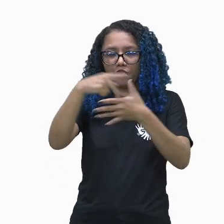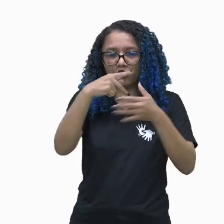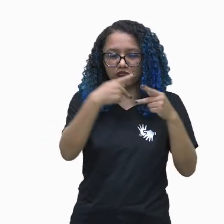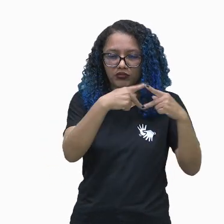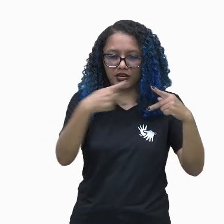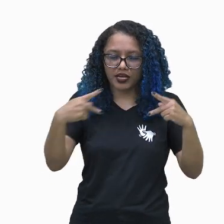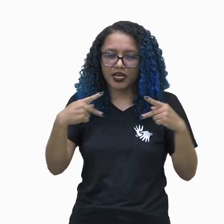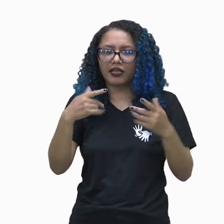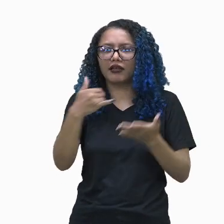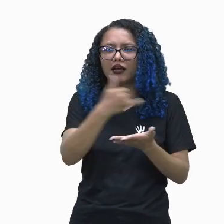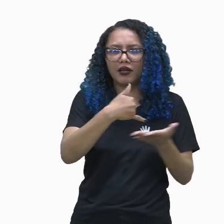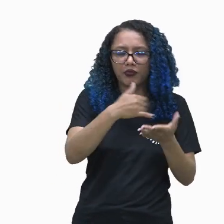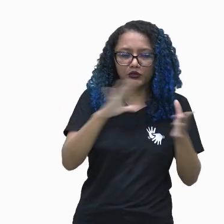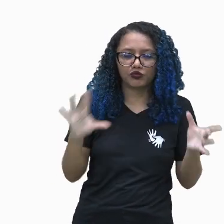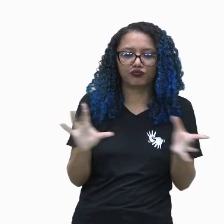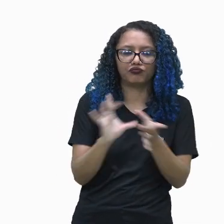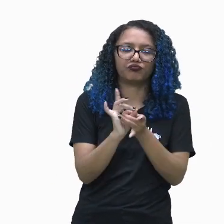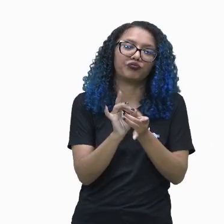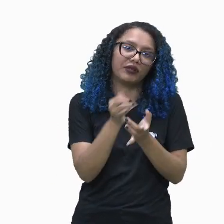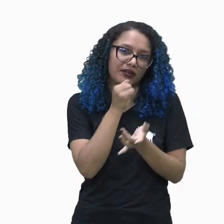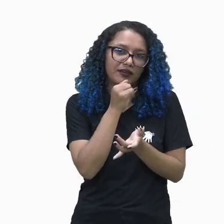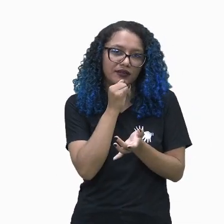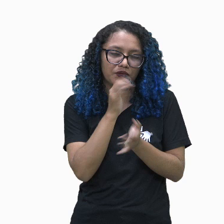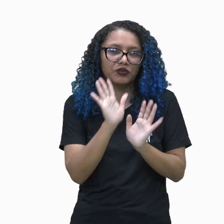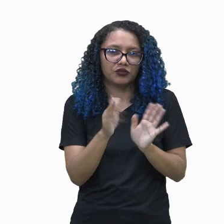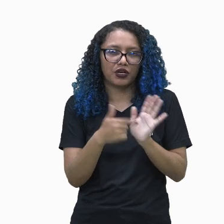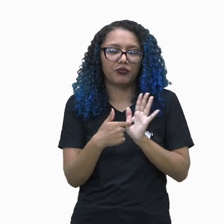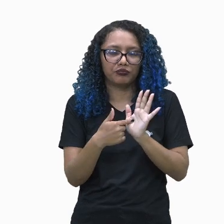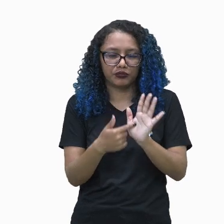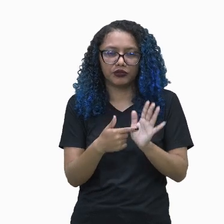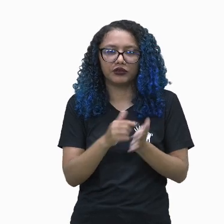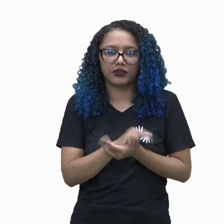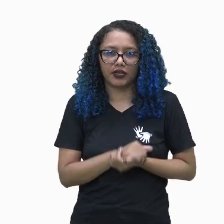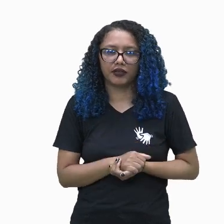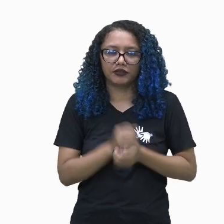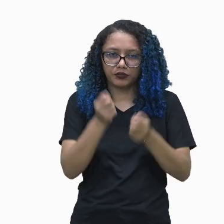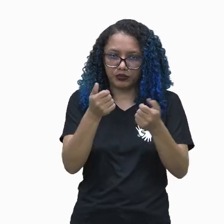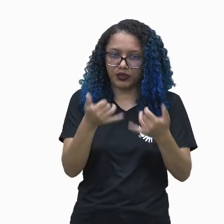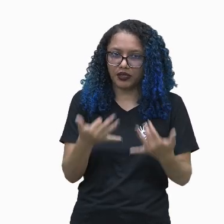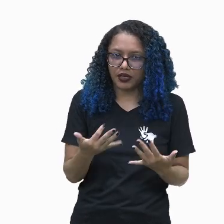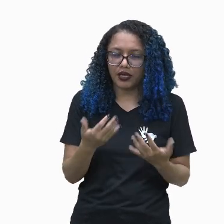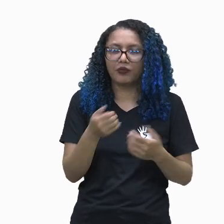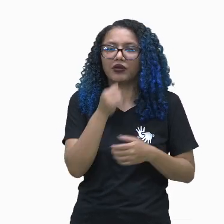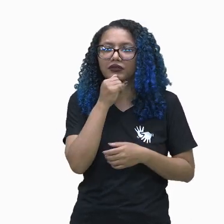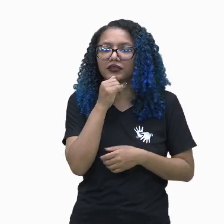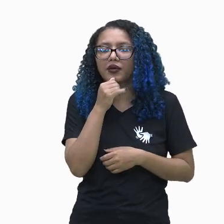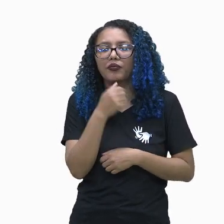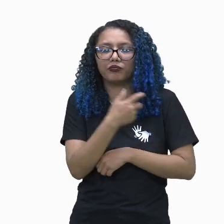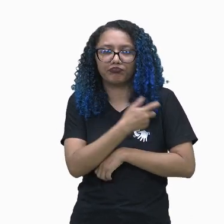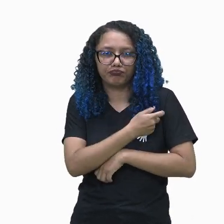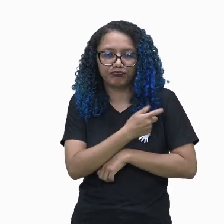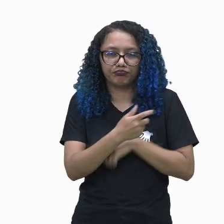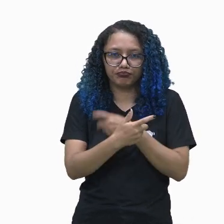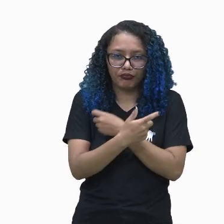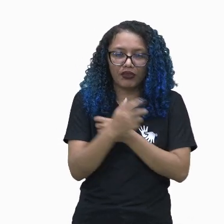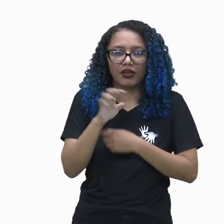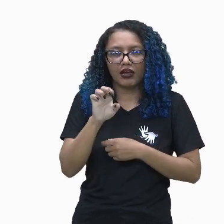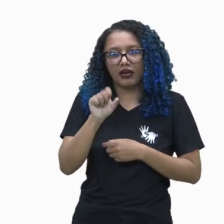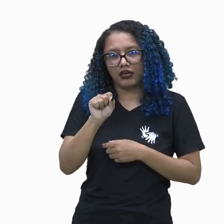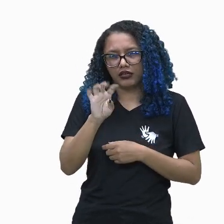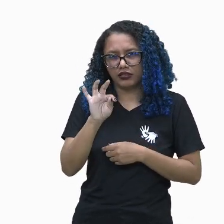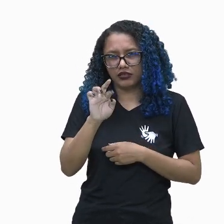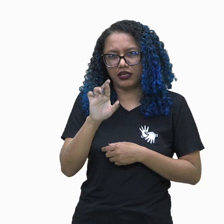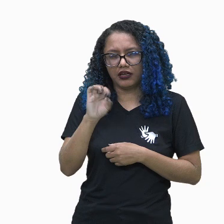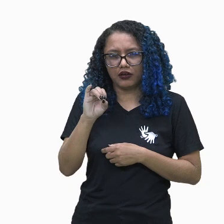um lipídio, por exemplo, né? Como anteriormente foi citado aí os esteroides. A atuação também